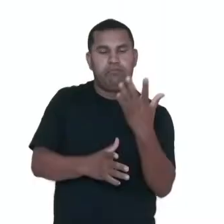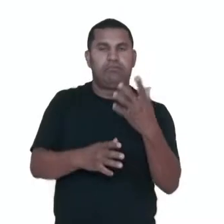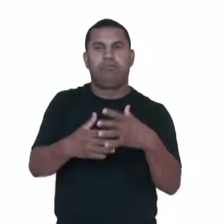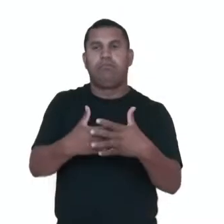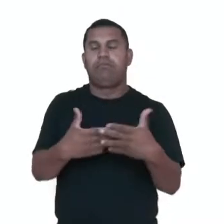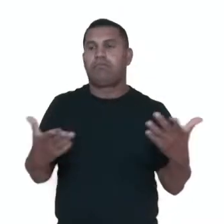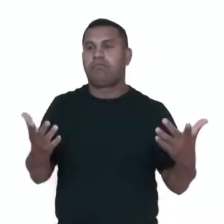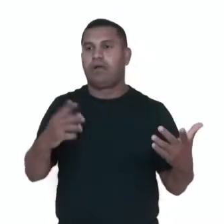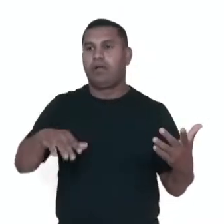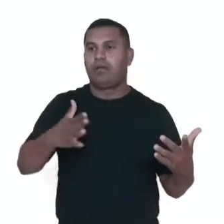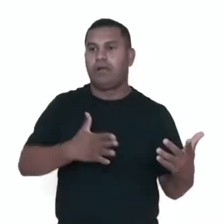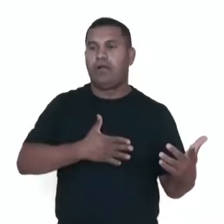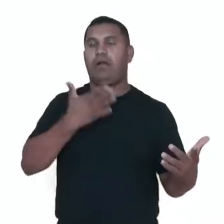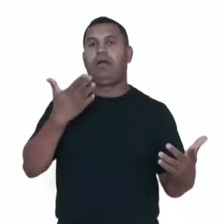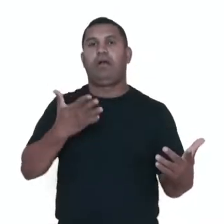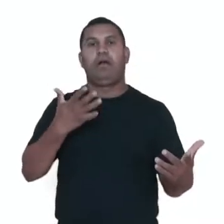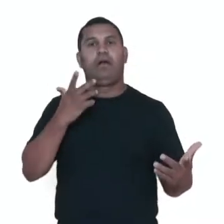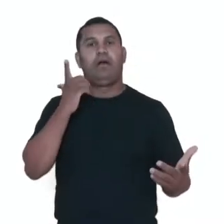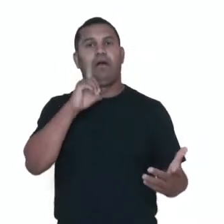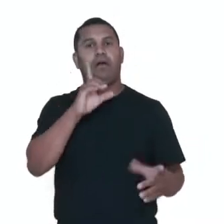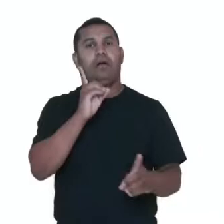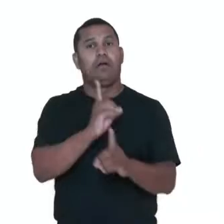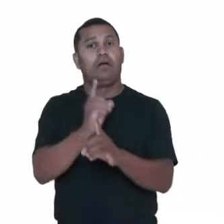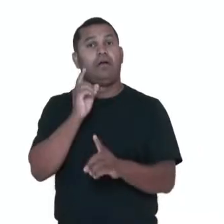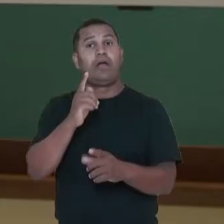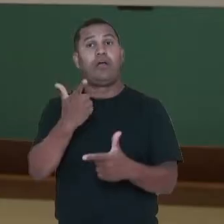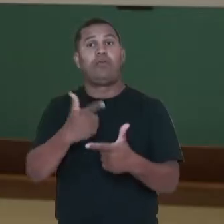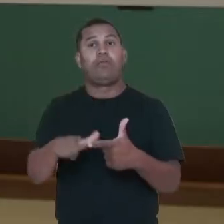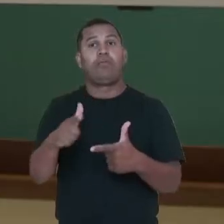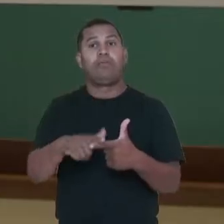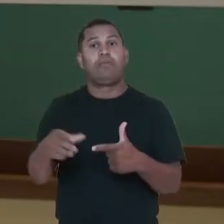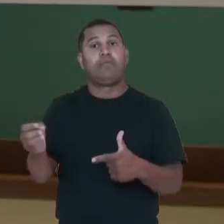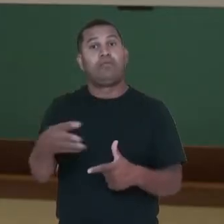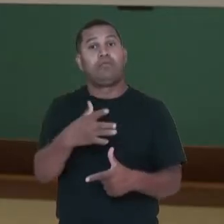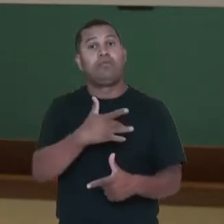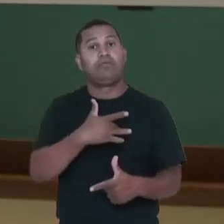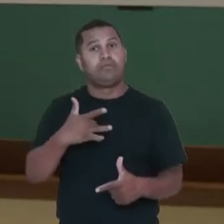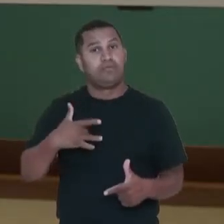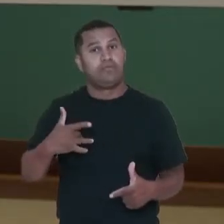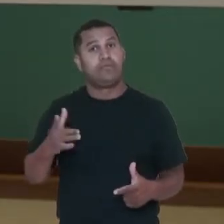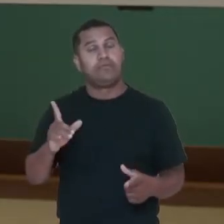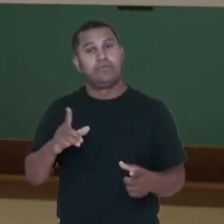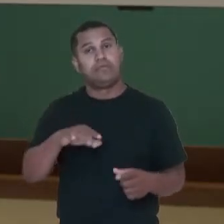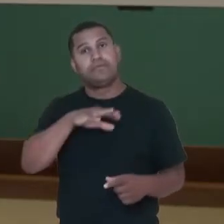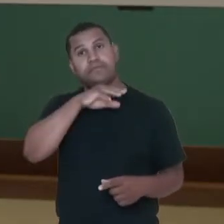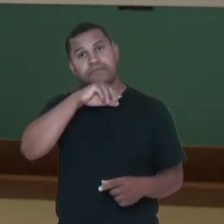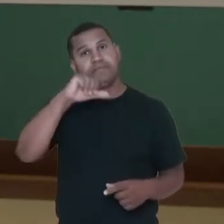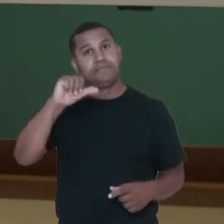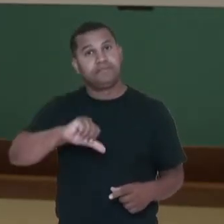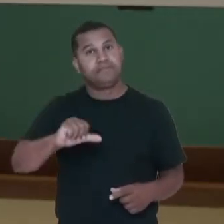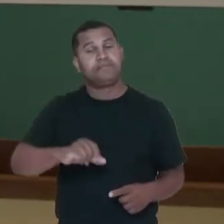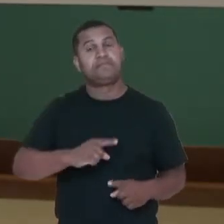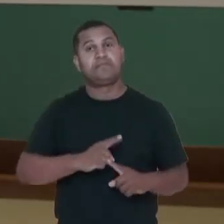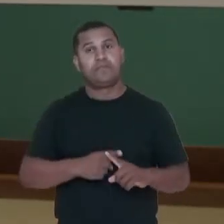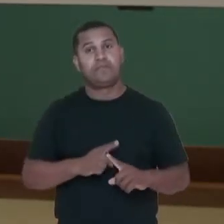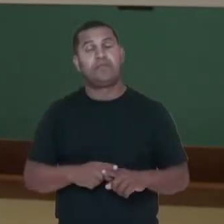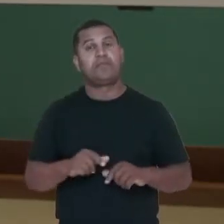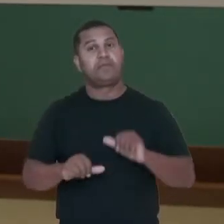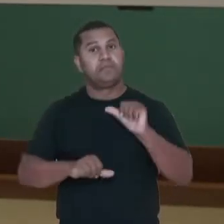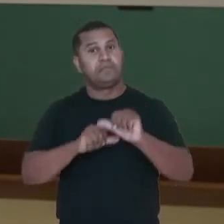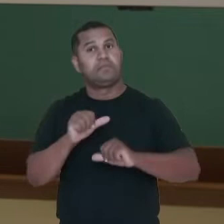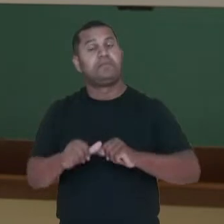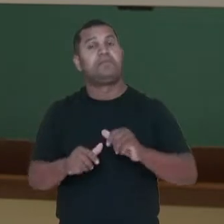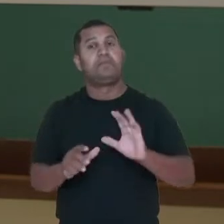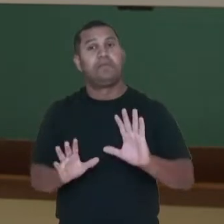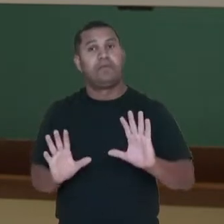e identificação de um novo problema de saúde. Impacta o ser humano, né? Devido à gravidade, casos de